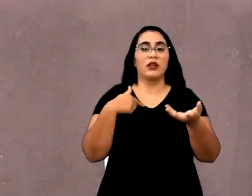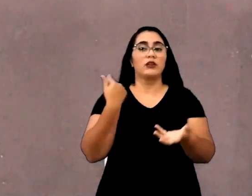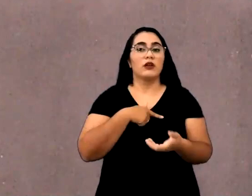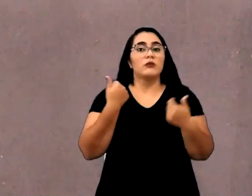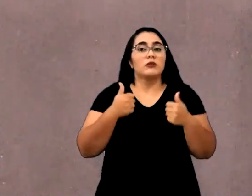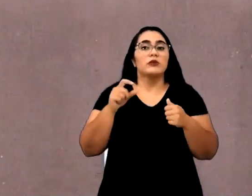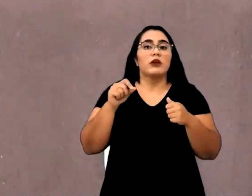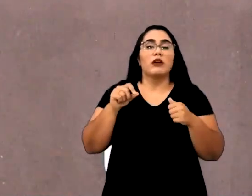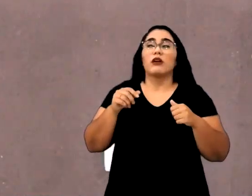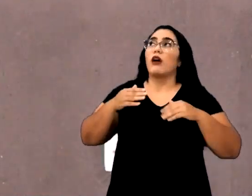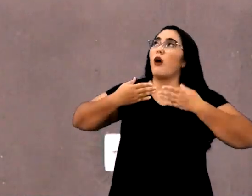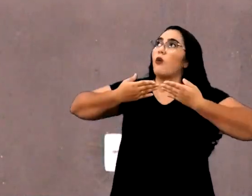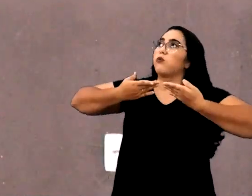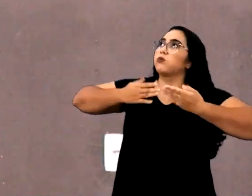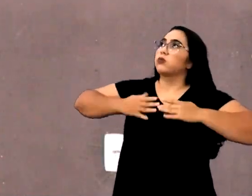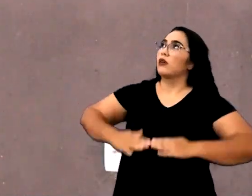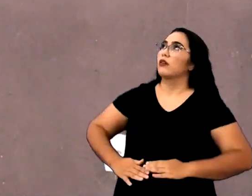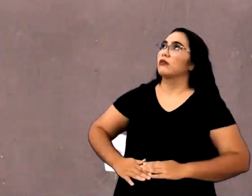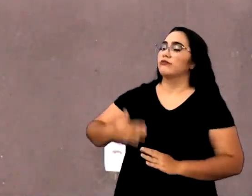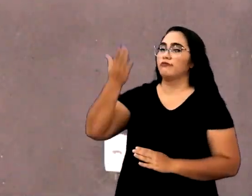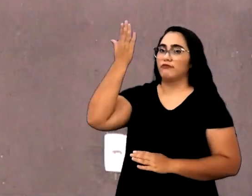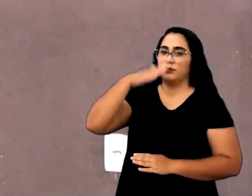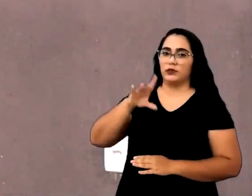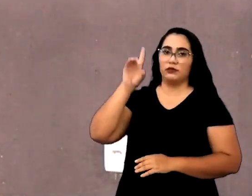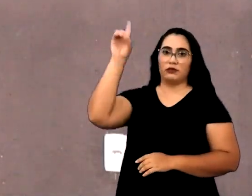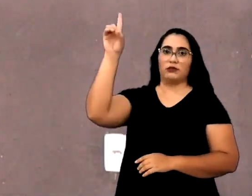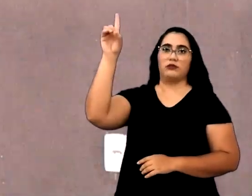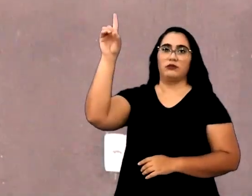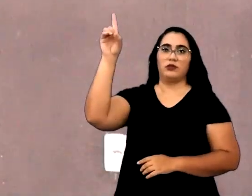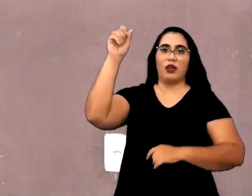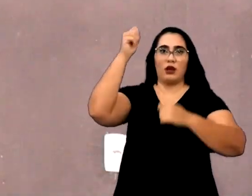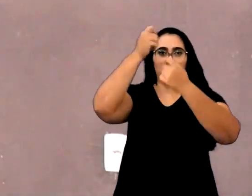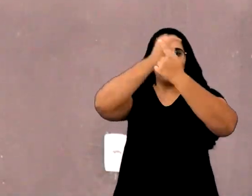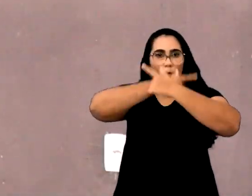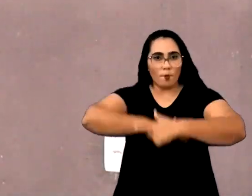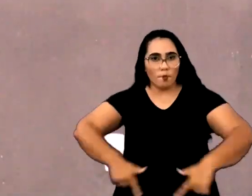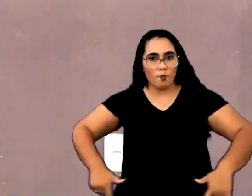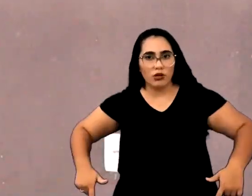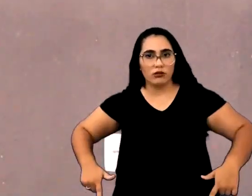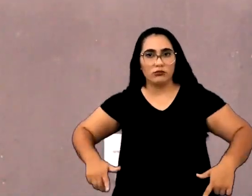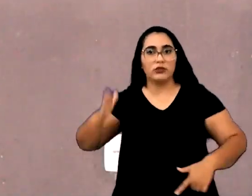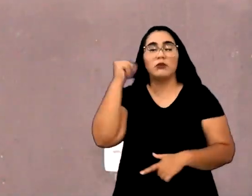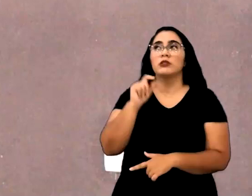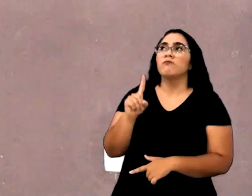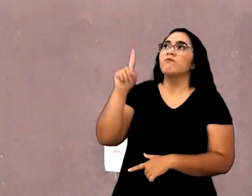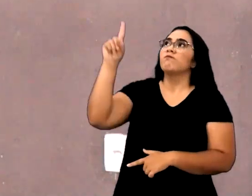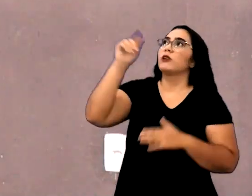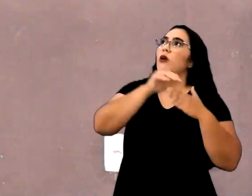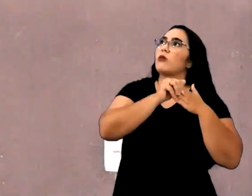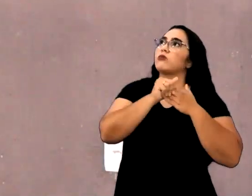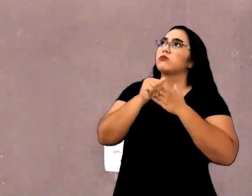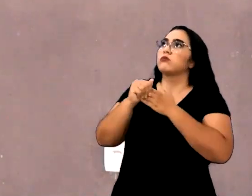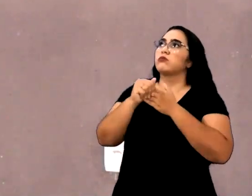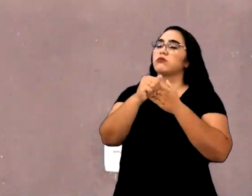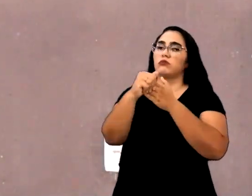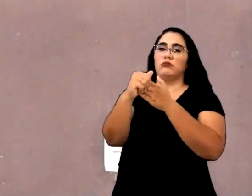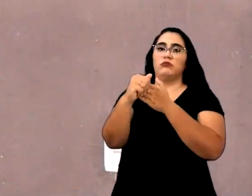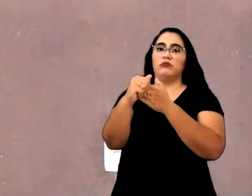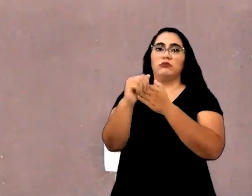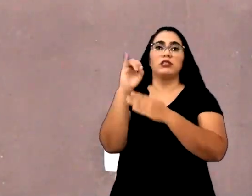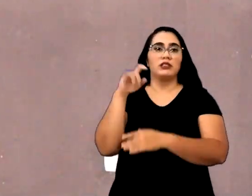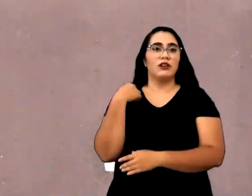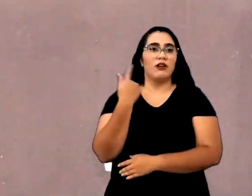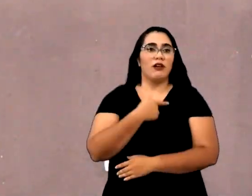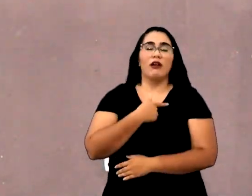Nós devemos se humilhar diante de Deus, saber que ele está nos conduzindo. Se nós